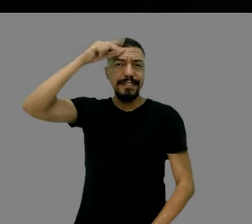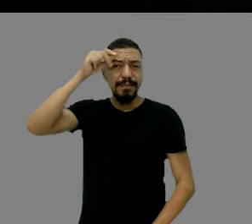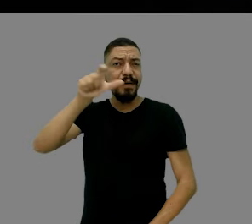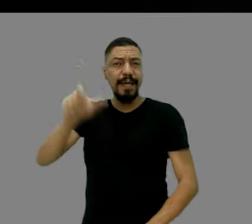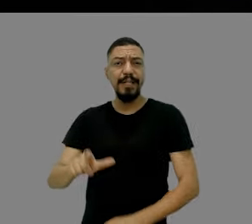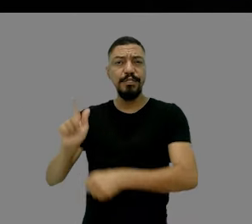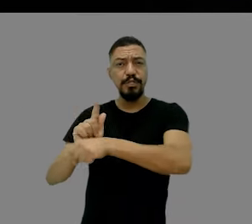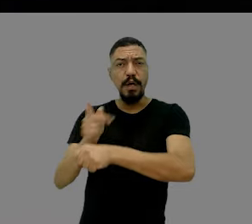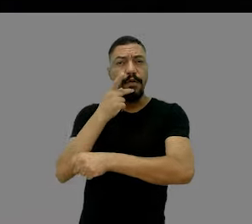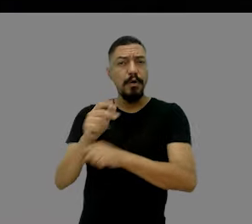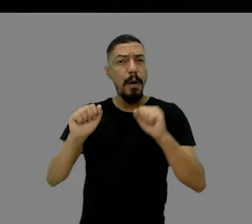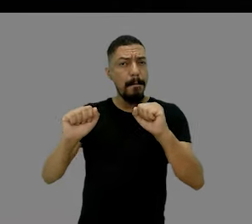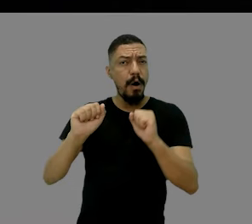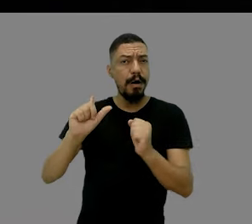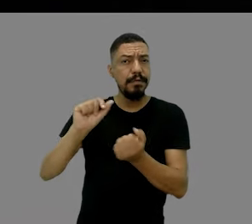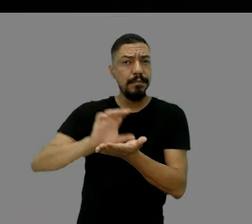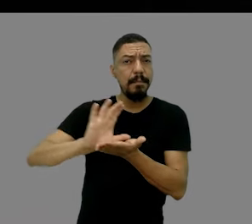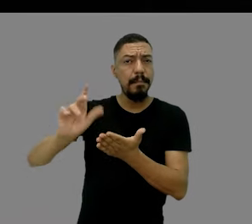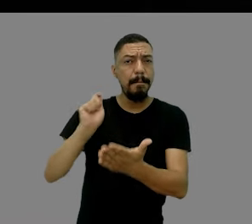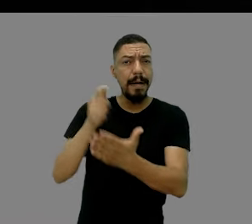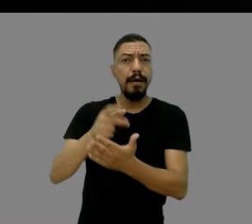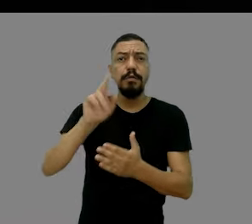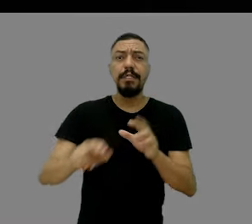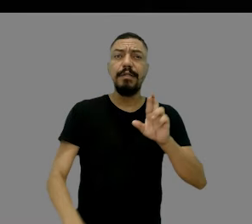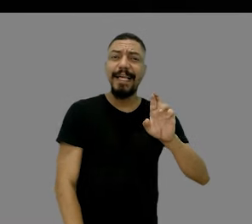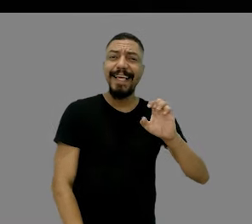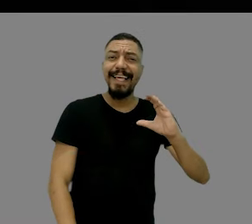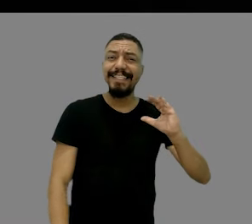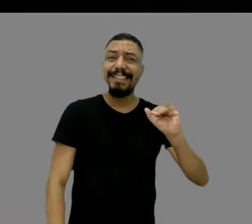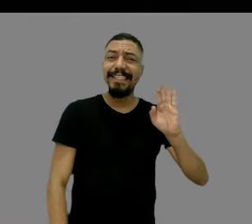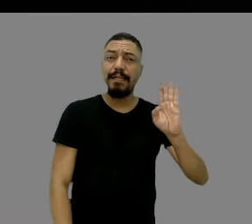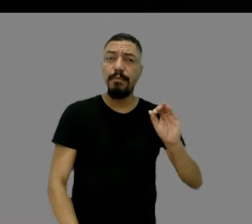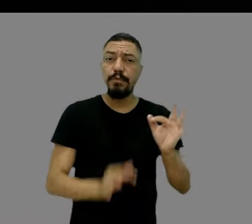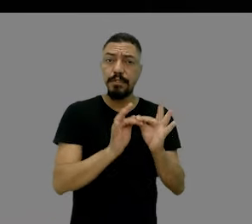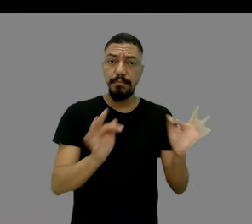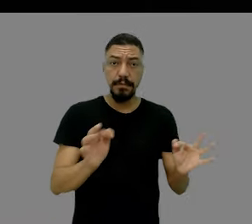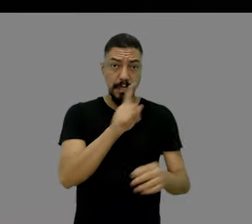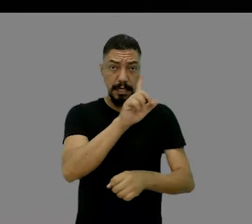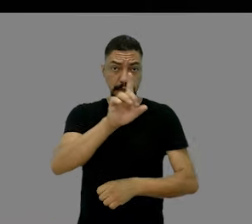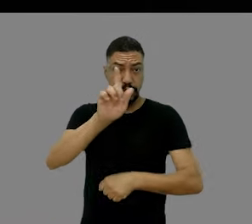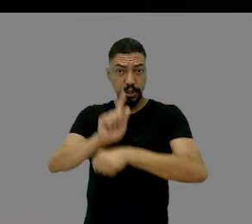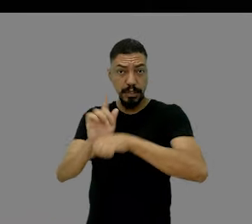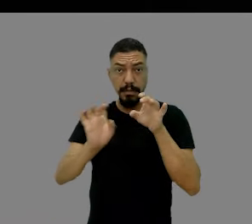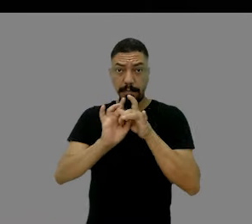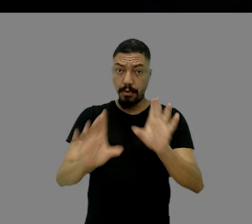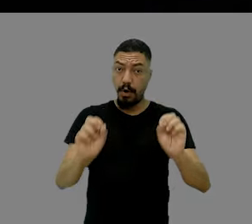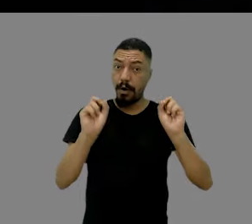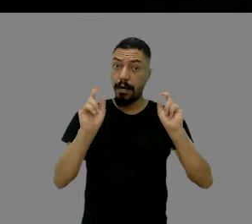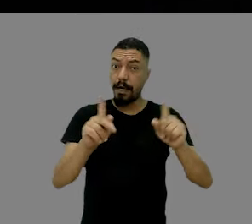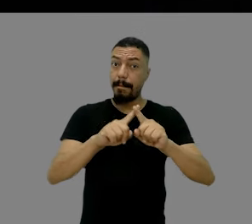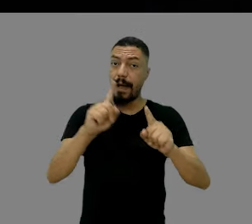esse aval da sua gestão, tudo bem, mas lembre-se, se o TCU, daqui a 10 anos, até brinquei com isso no